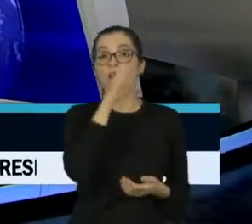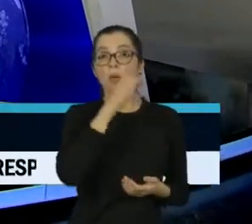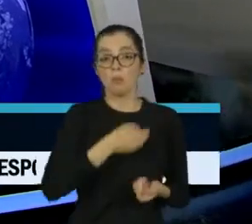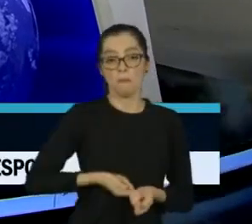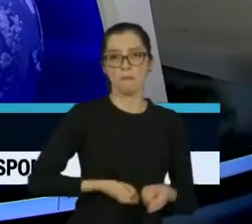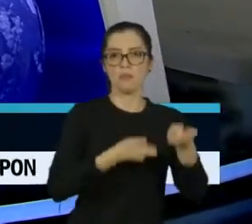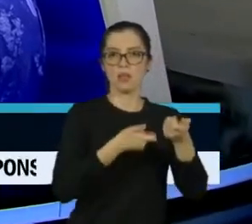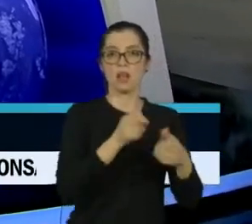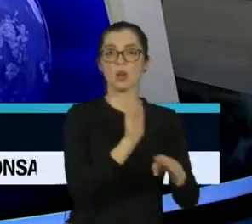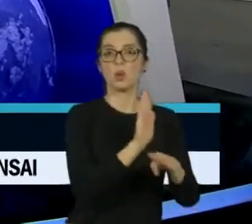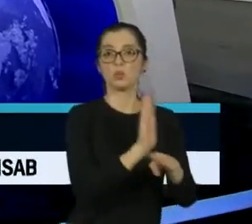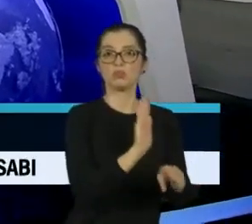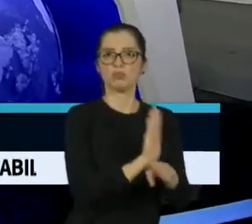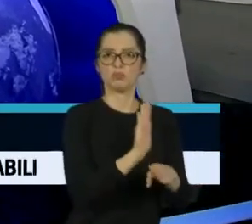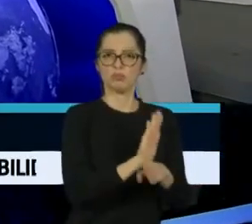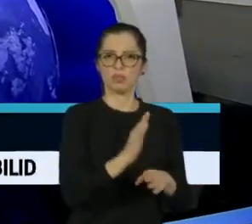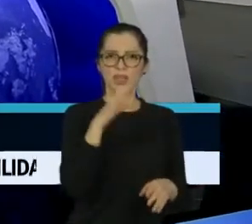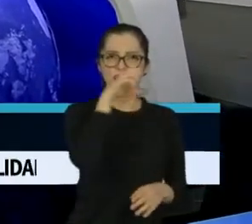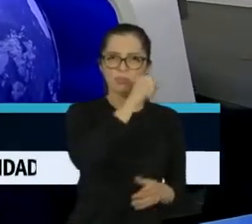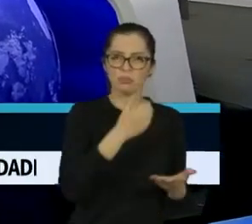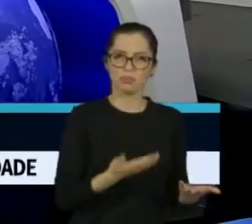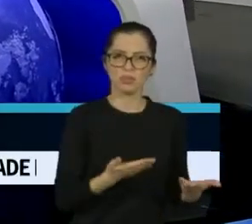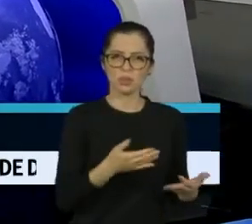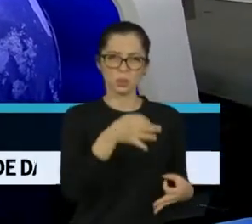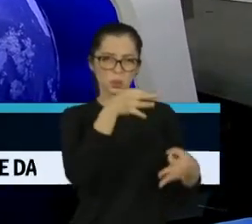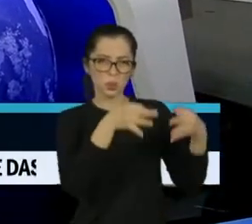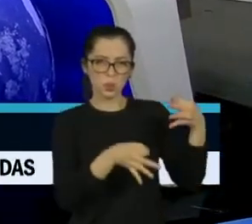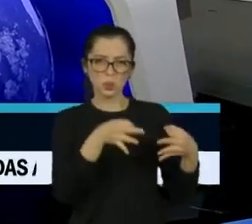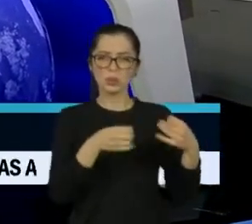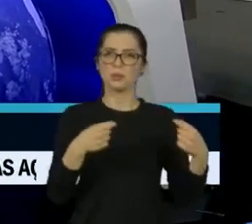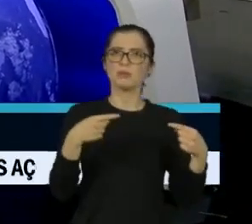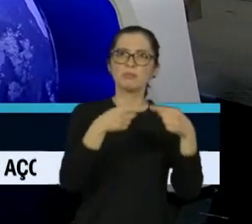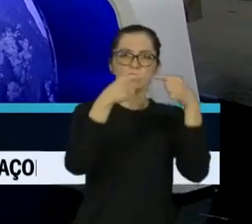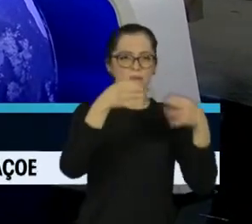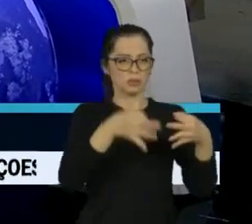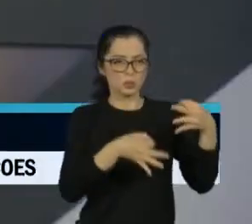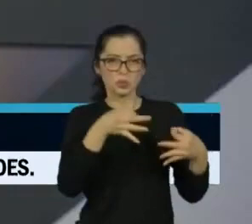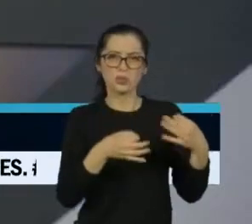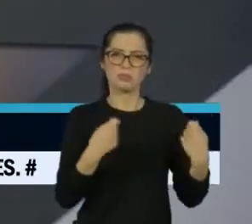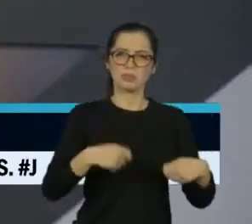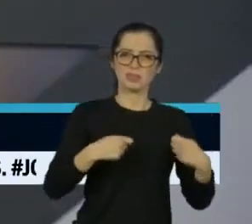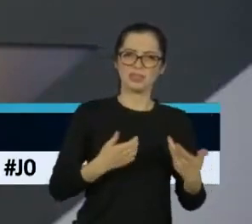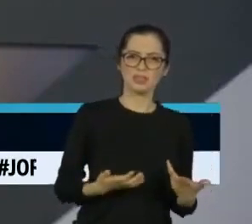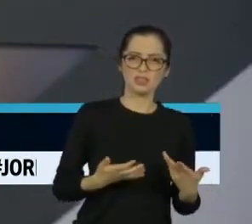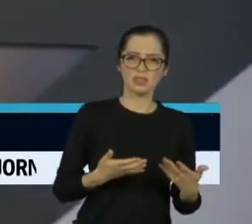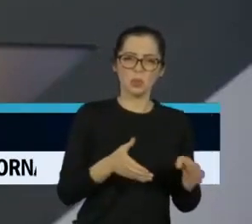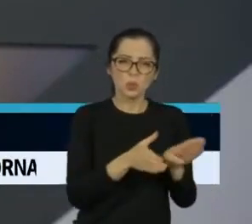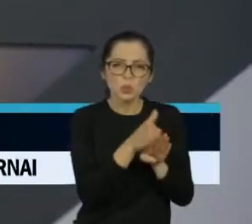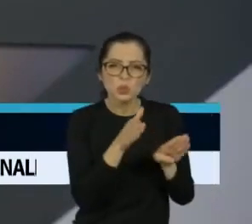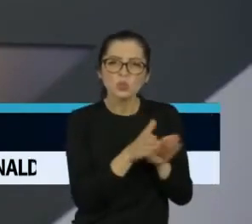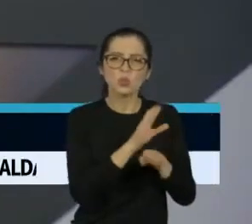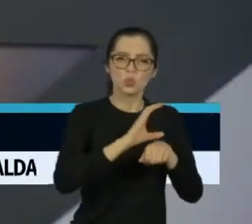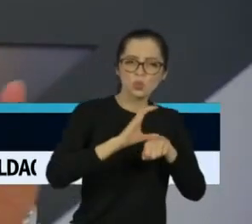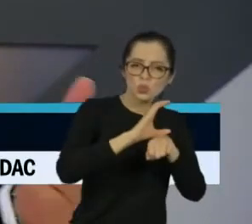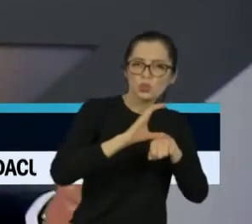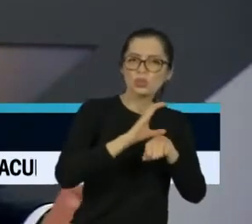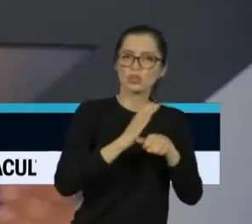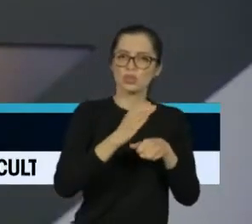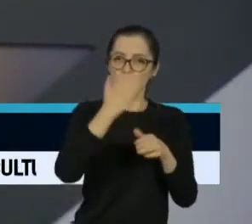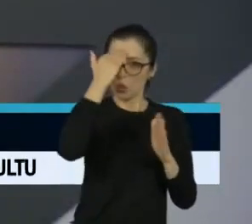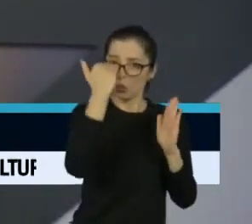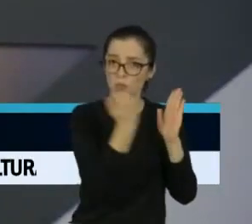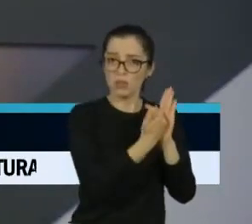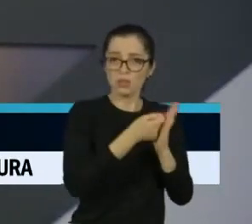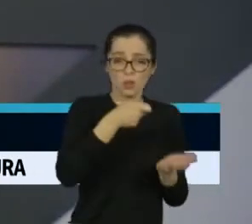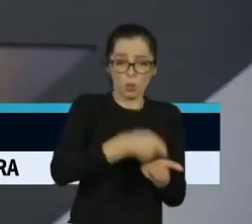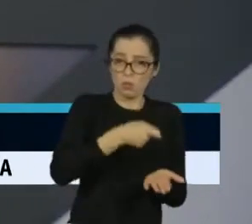ou seja, adequa a justiça às necessidades da população. Isso na nossa Constituição é obrigação do judiciário. E, infelizmente, a gente vê casos